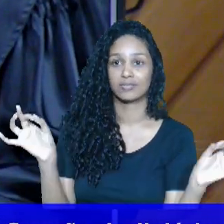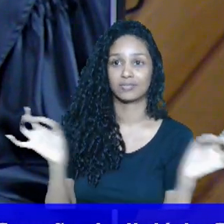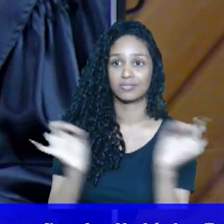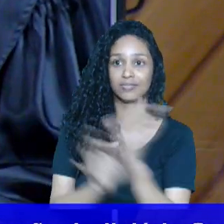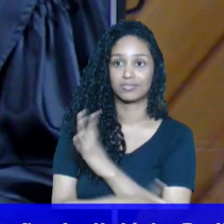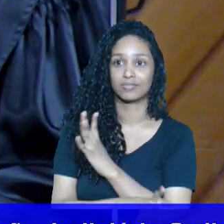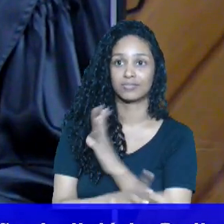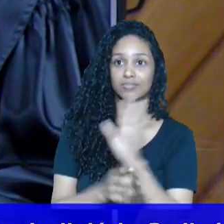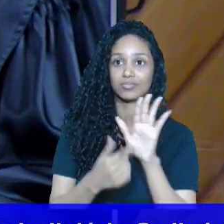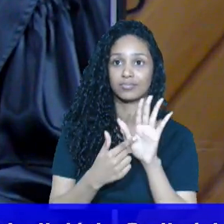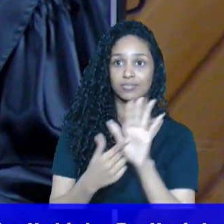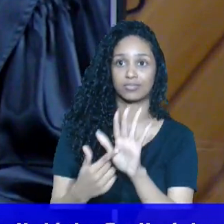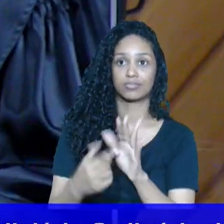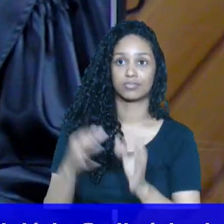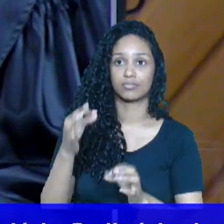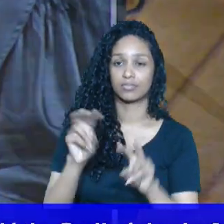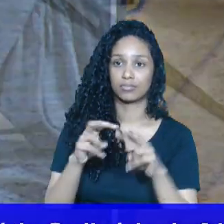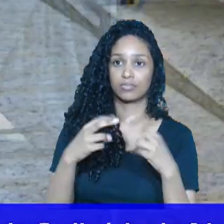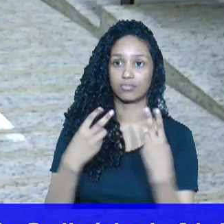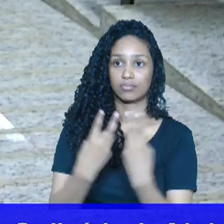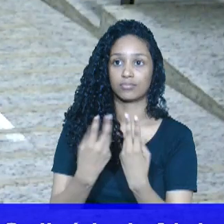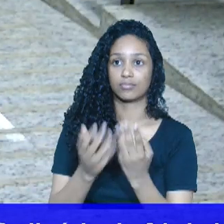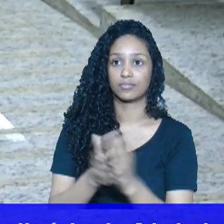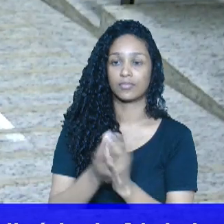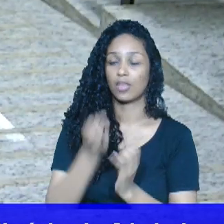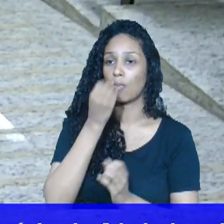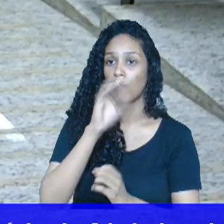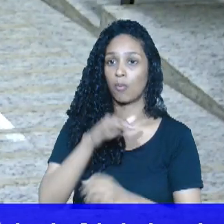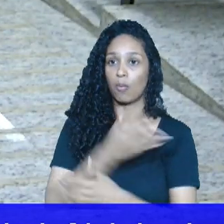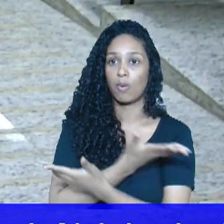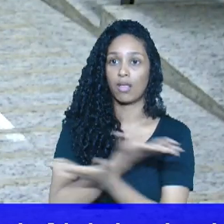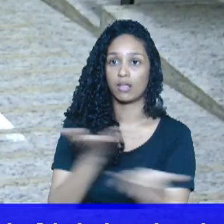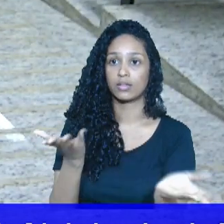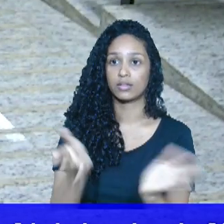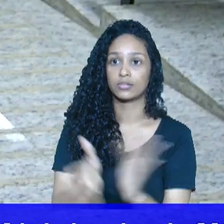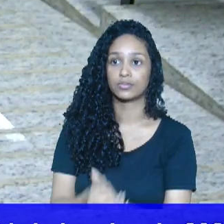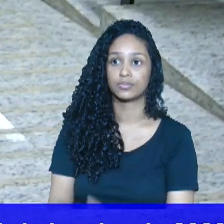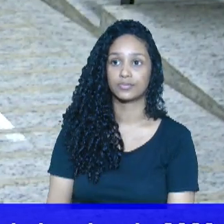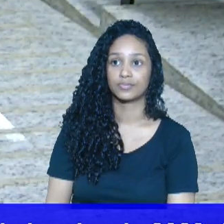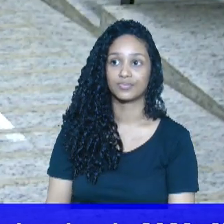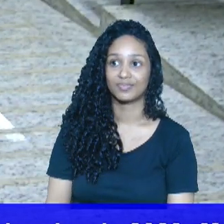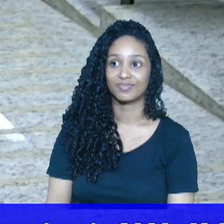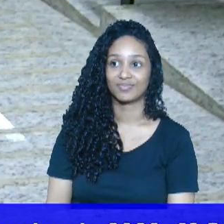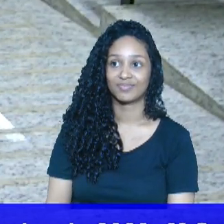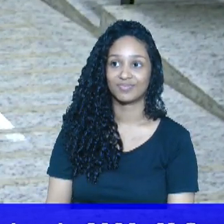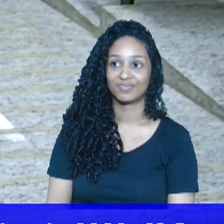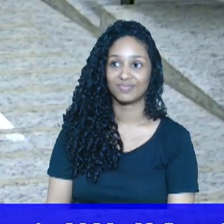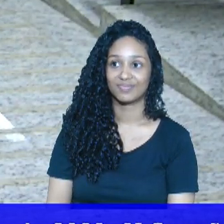encerrado a presente sessão judiciária. Boa tarde. Recording stopped. Boa tarde.